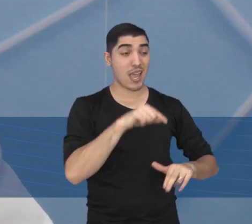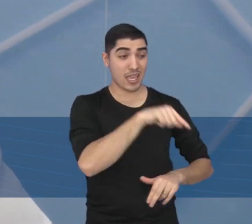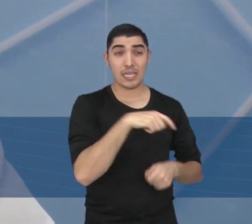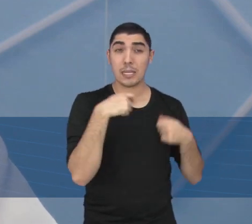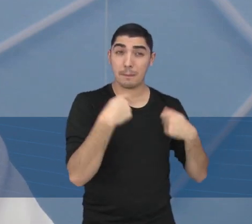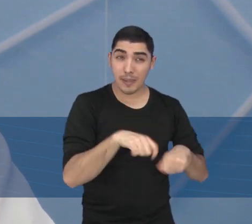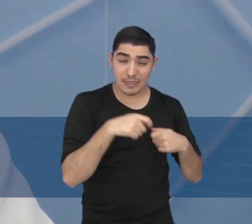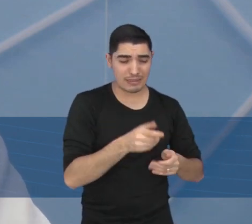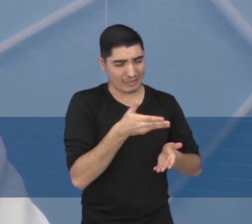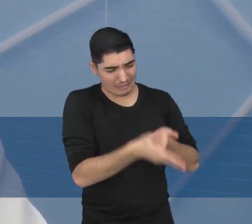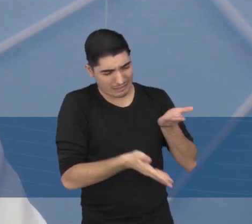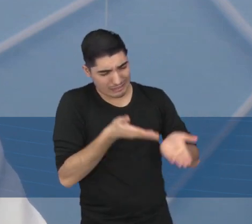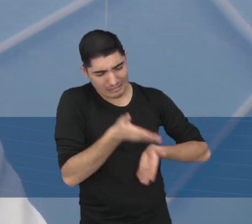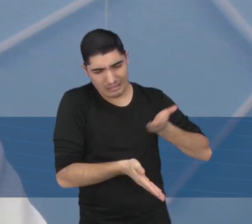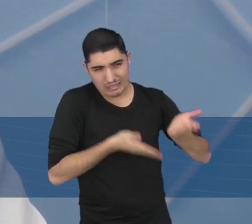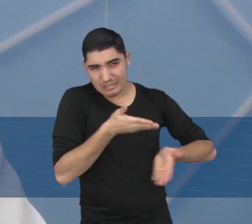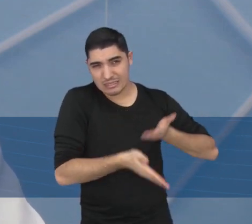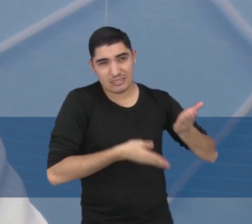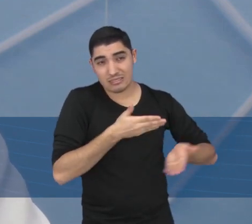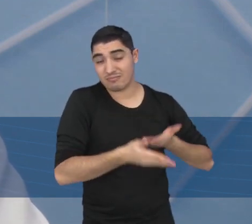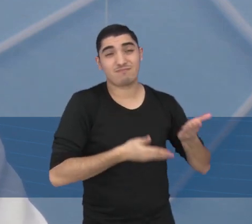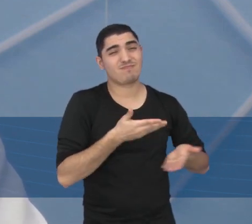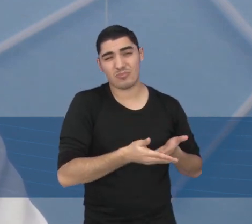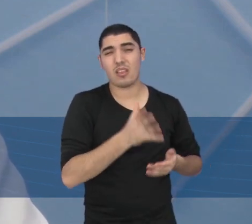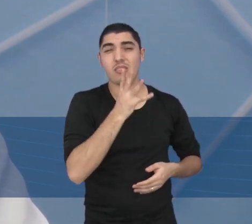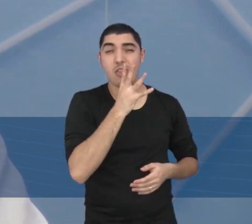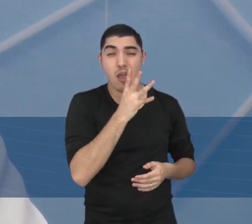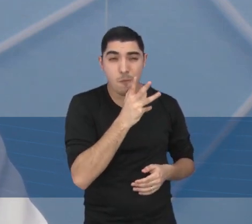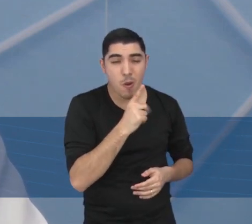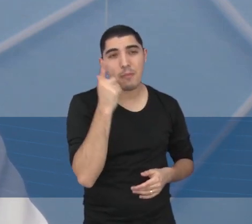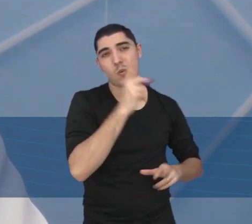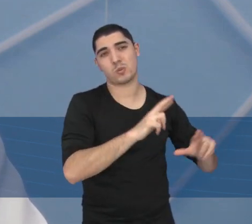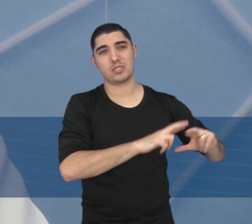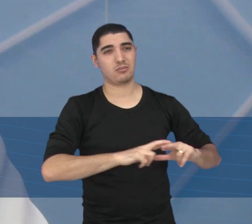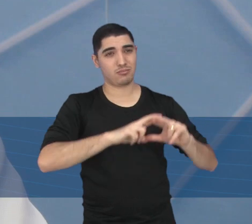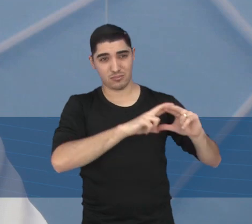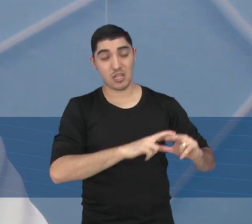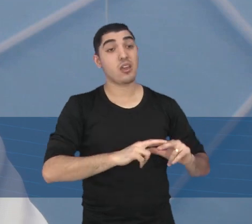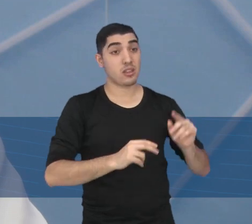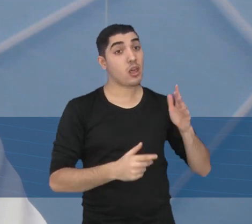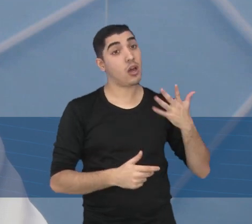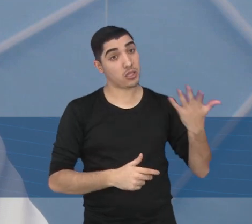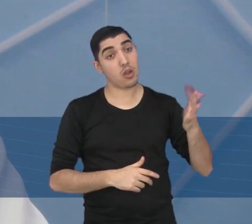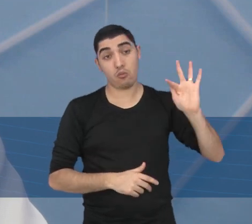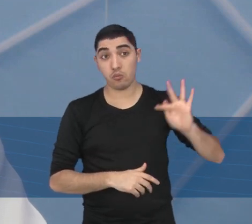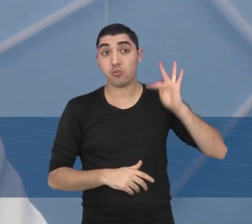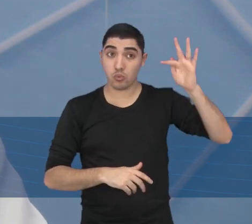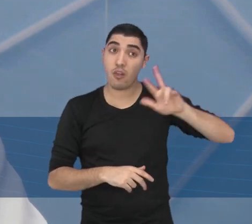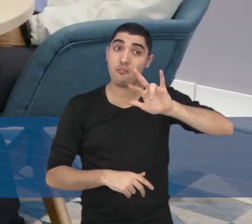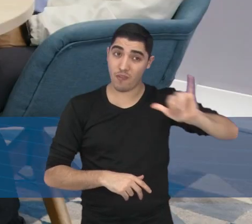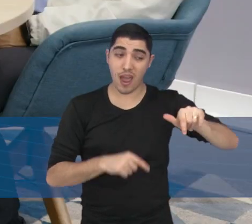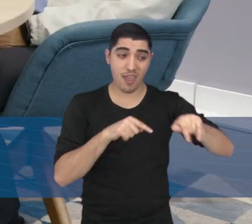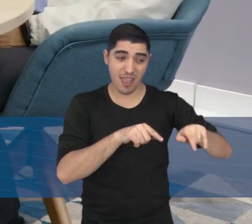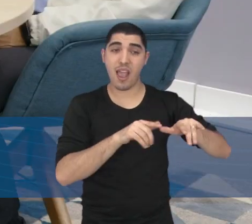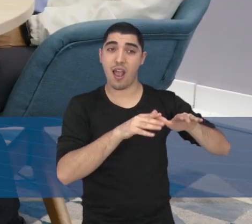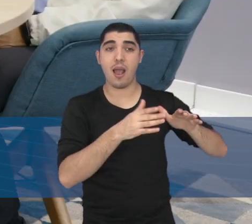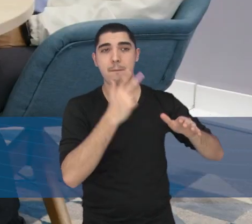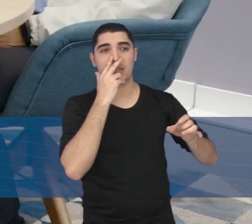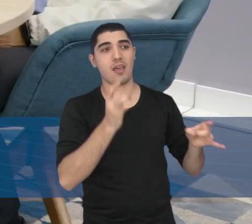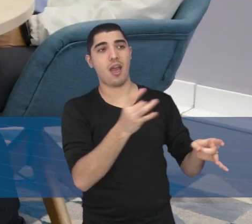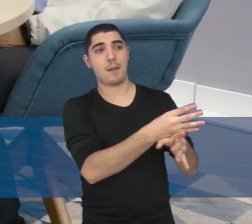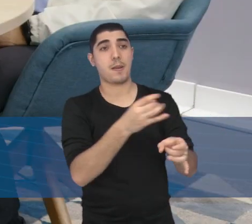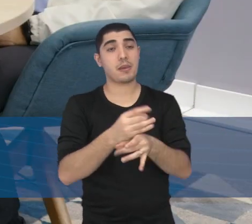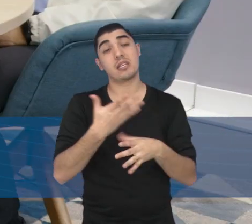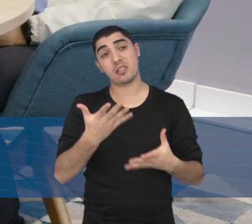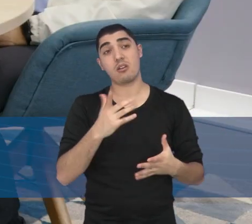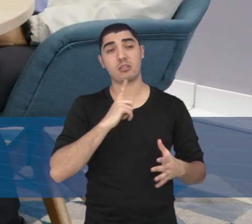bem intensiva, extrativista e tudo mais. E uma hora isso vai acabar. E vários desses metais críticos já têm assim, um período de